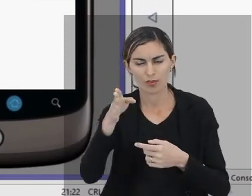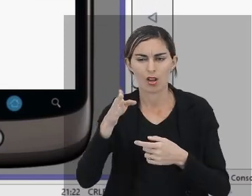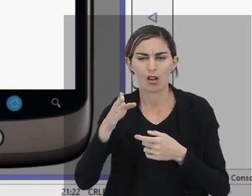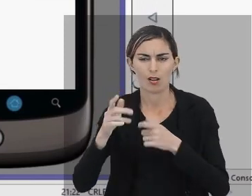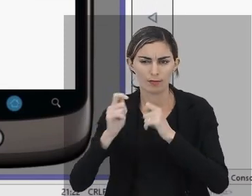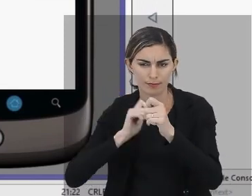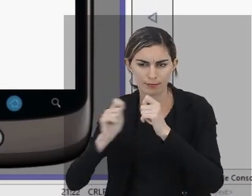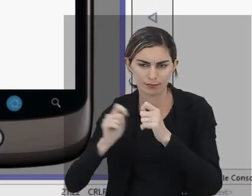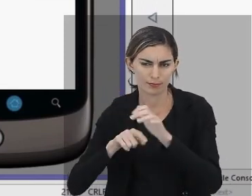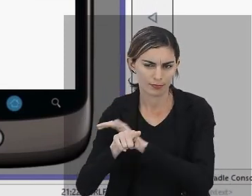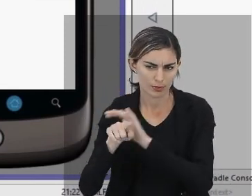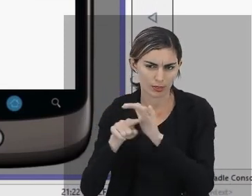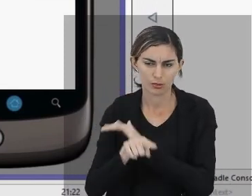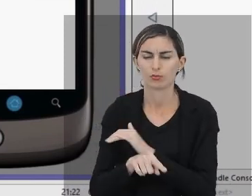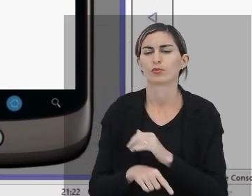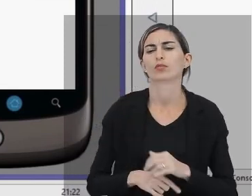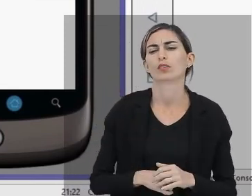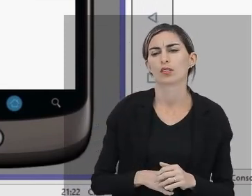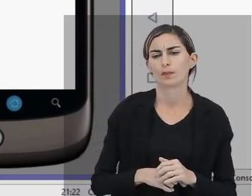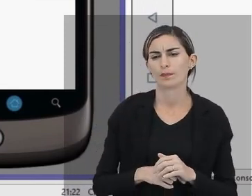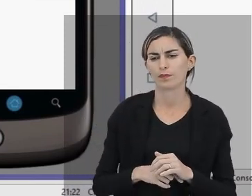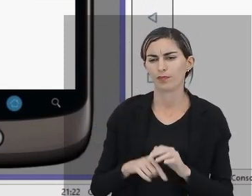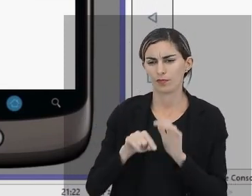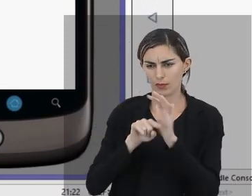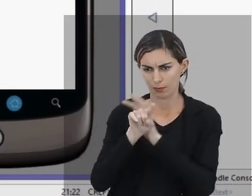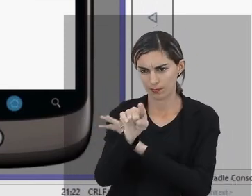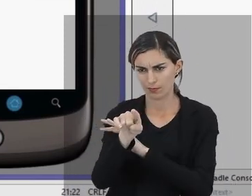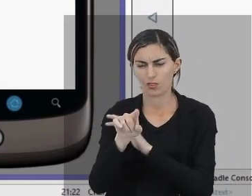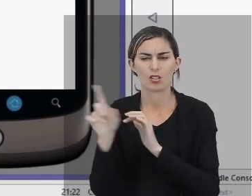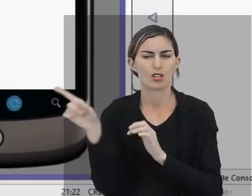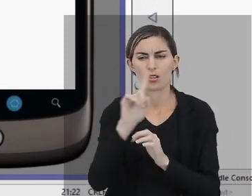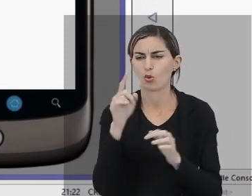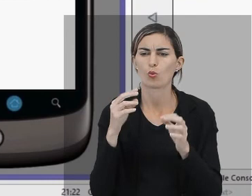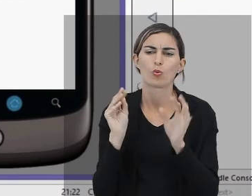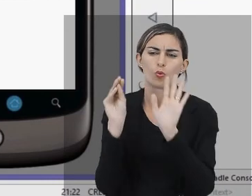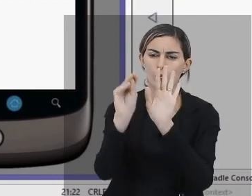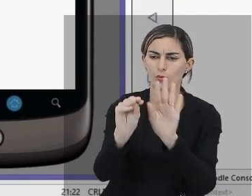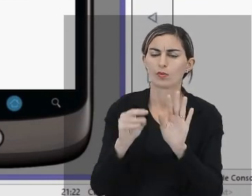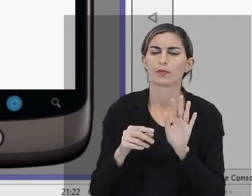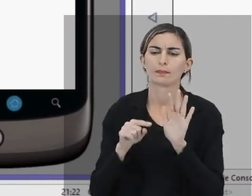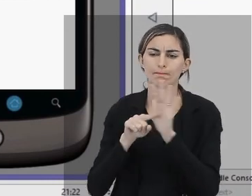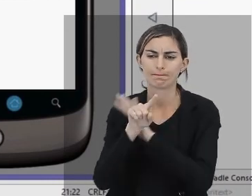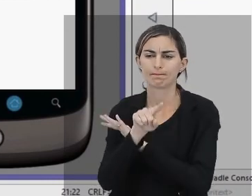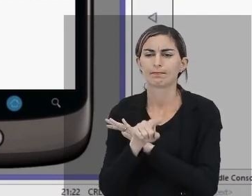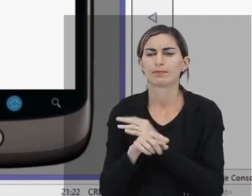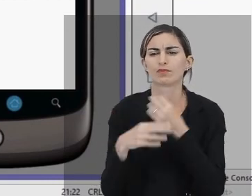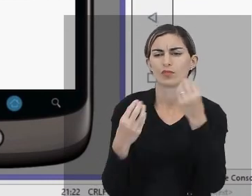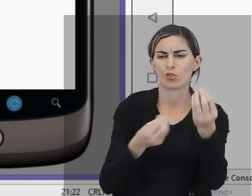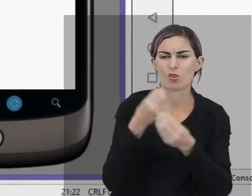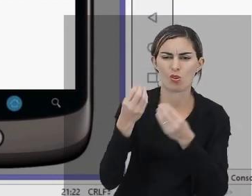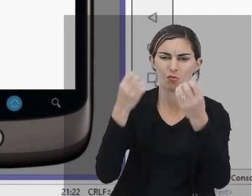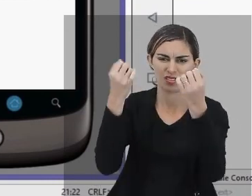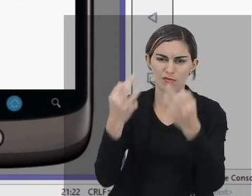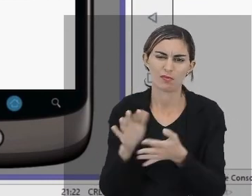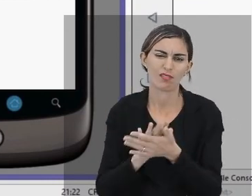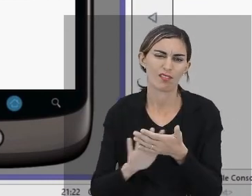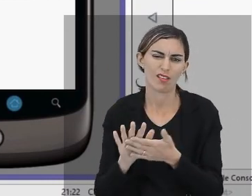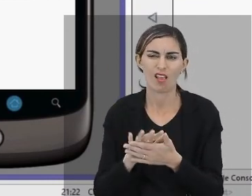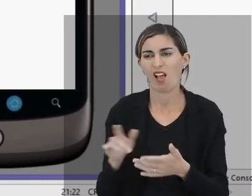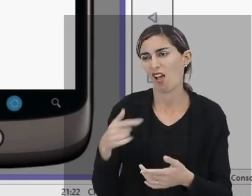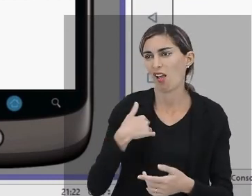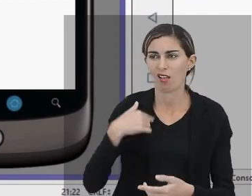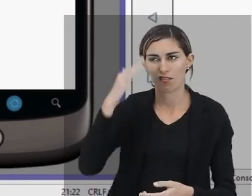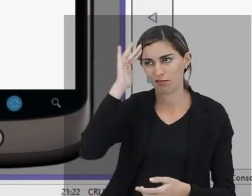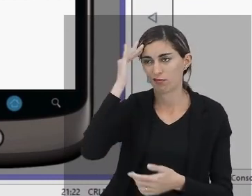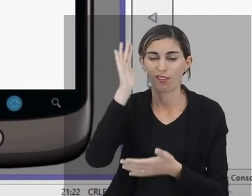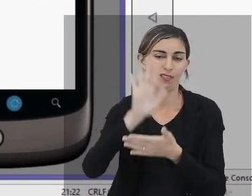fórum, faça uma pergunta por post, não coloque perguntas como que não dizem nada, assim, eu